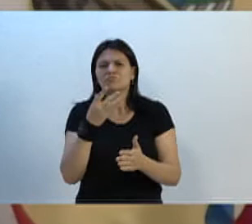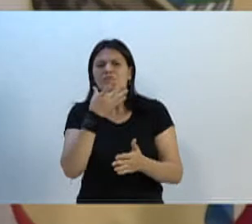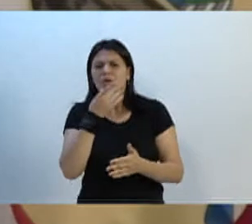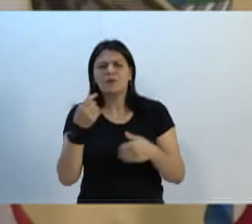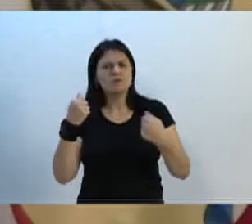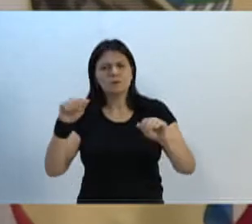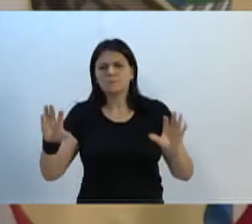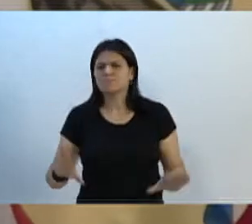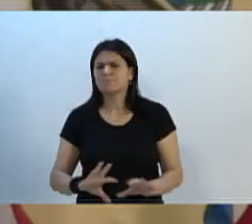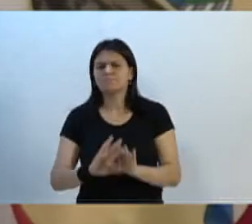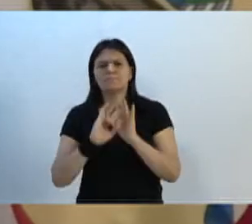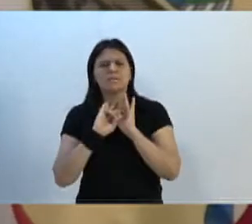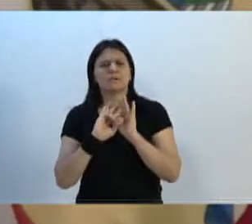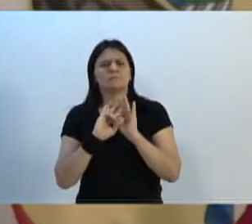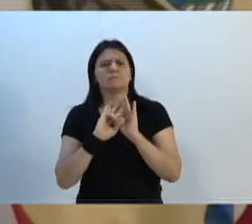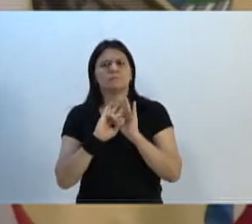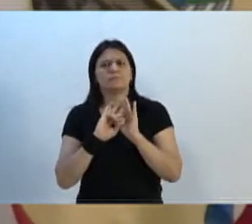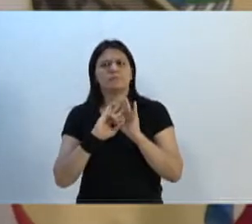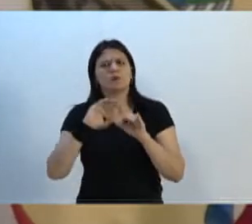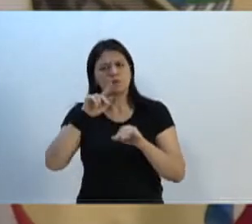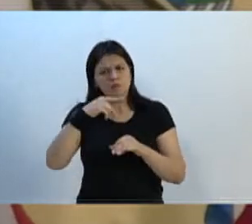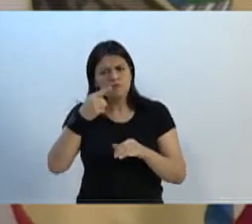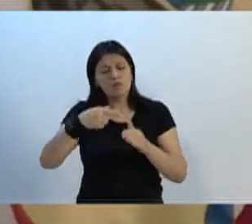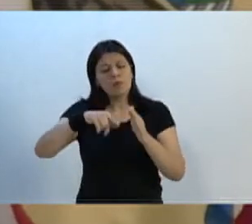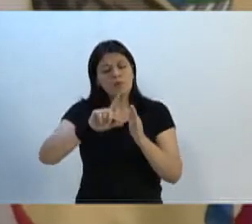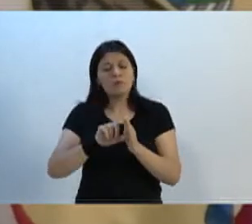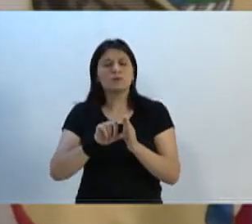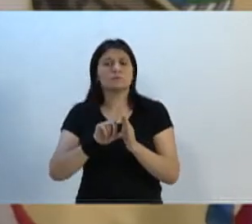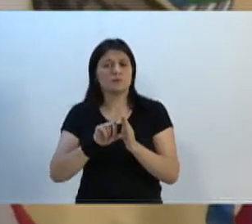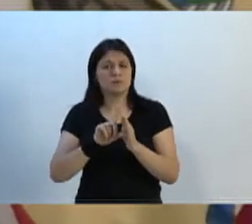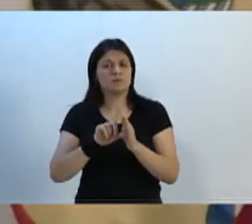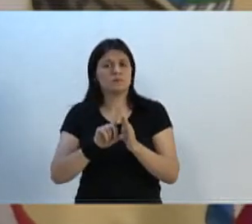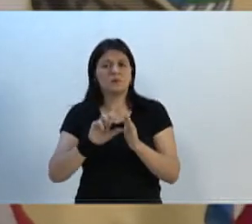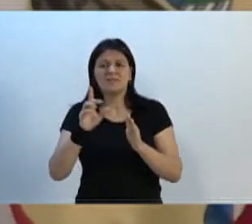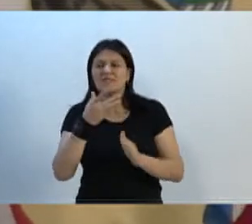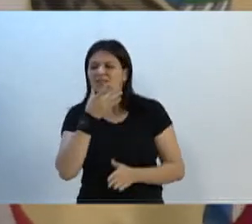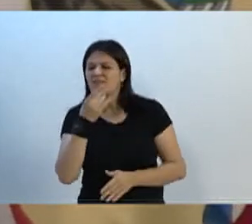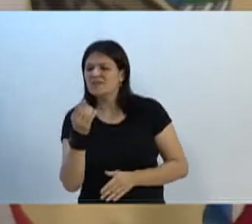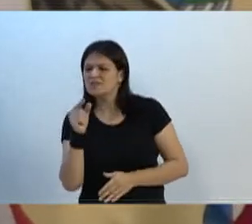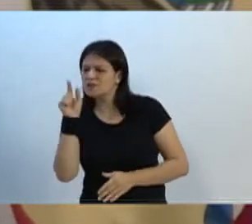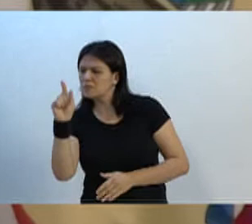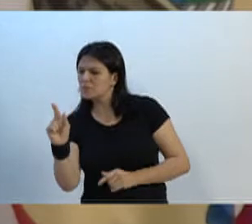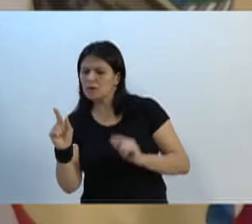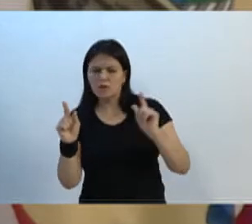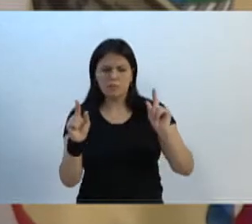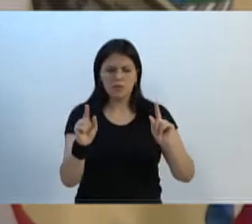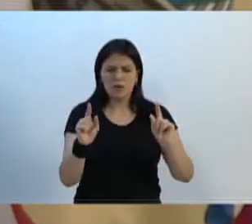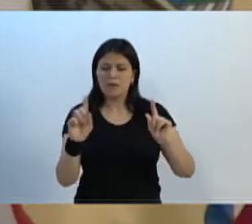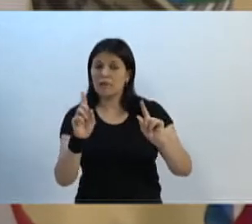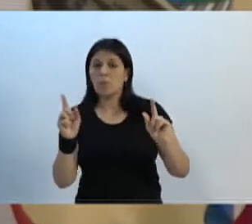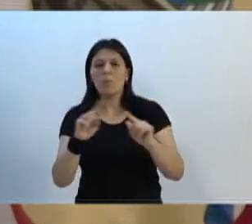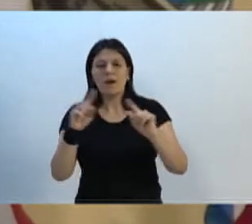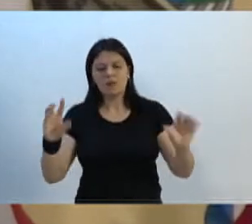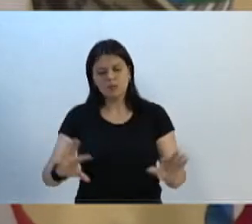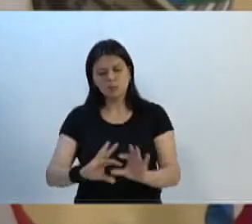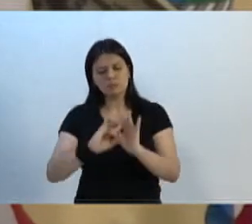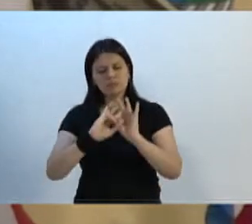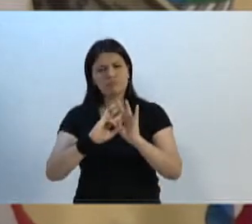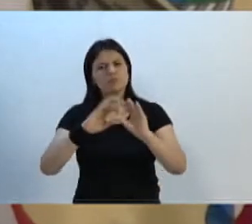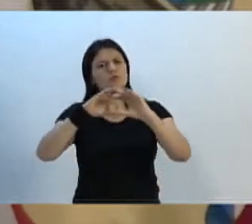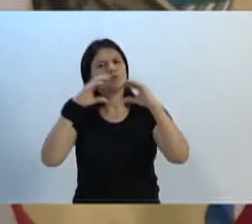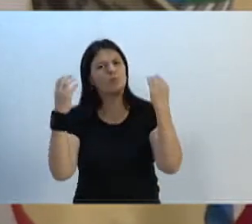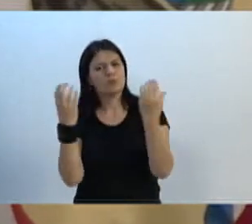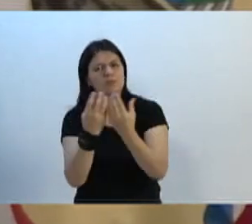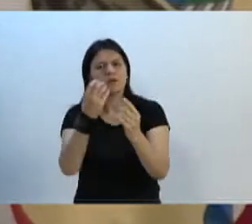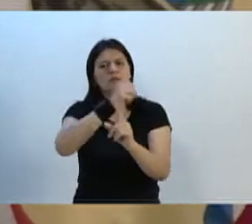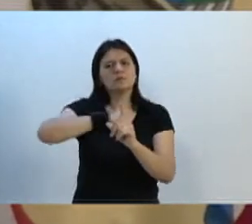gente tem que se unir Vereador Justamente que colocasse a gente tem que se unir e não achar que uma causa de especificamente uma pessoa mas é da comunidade é da sociedade